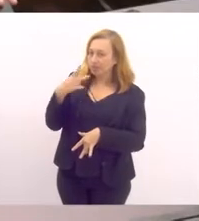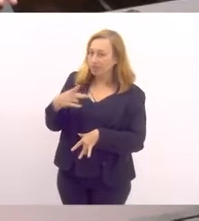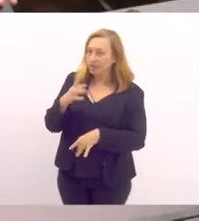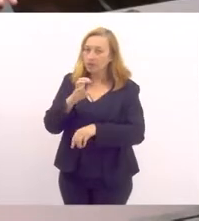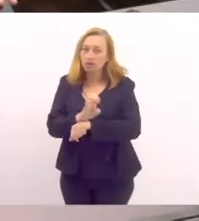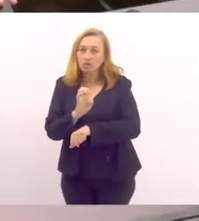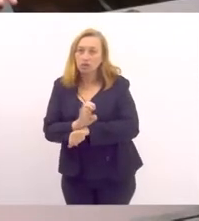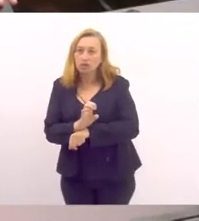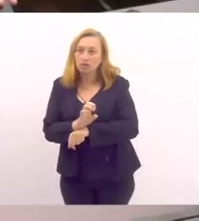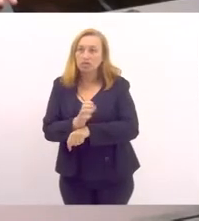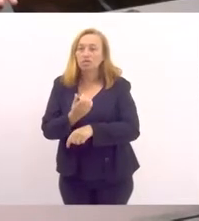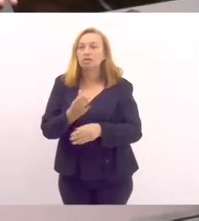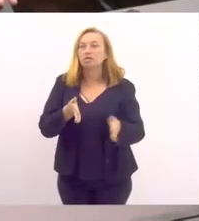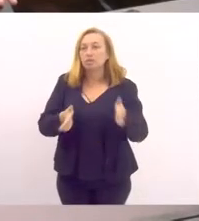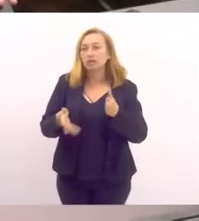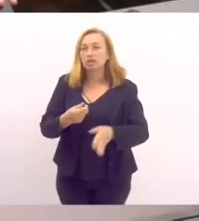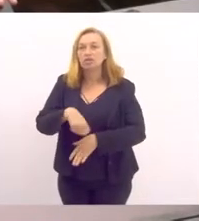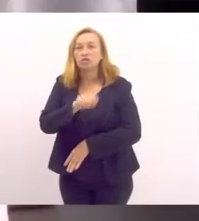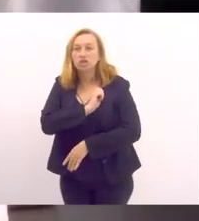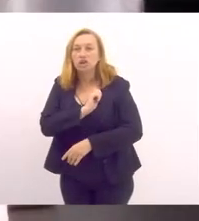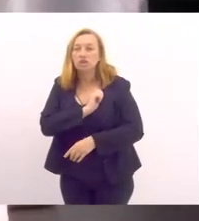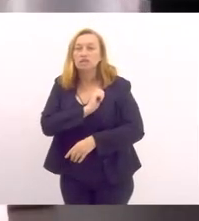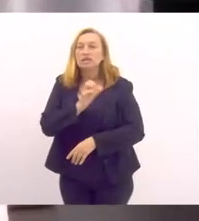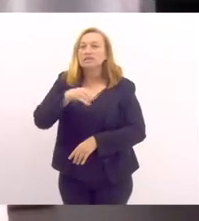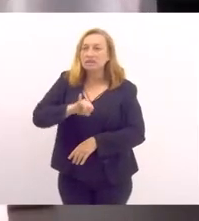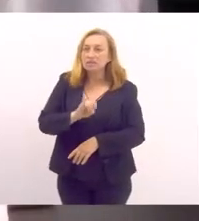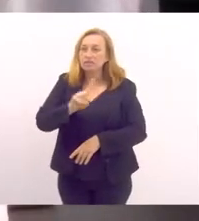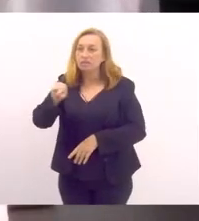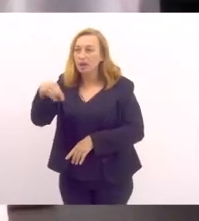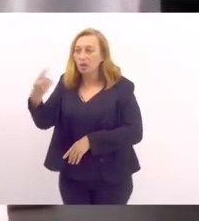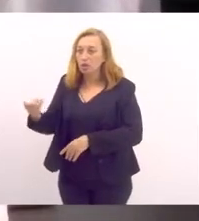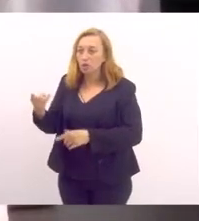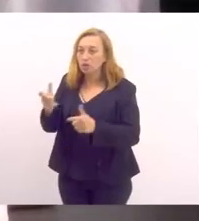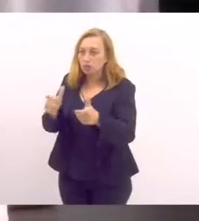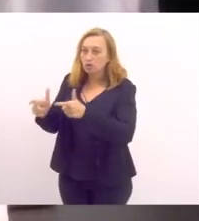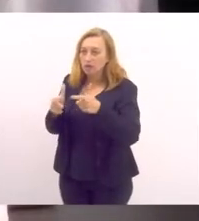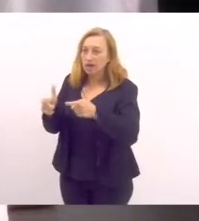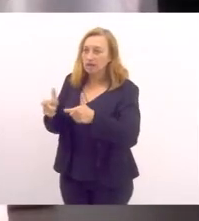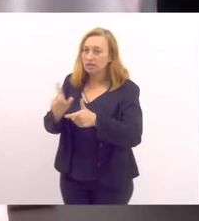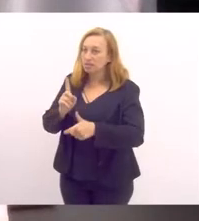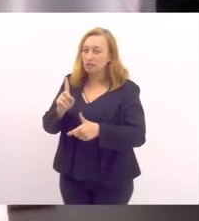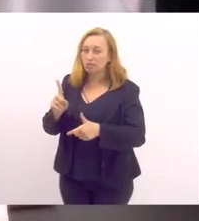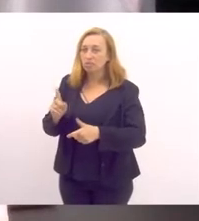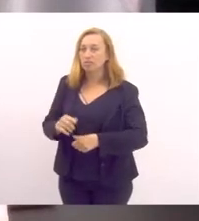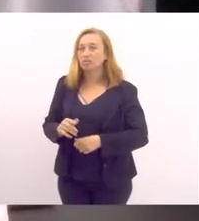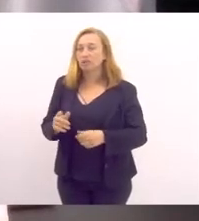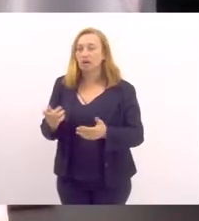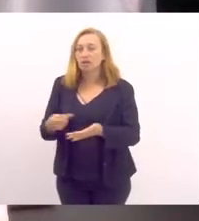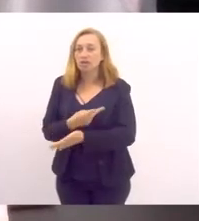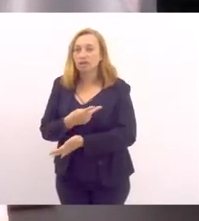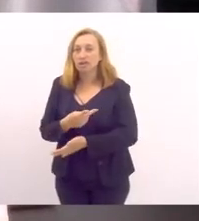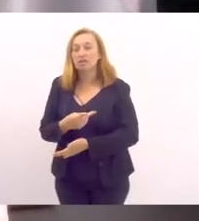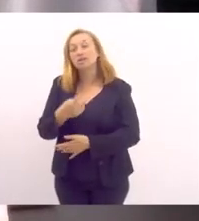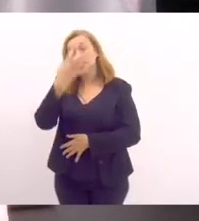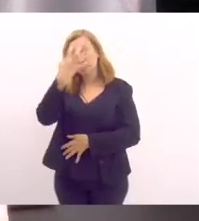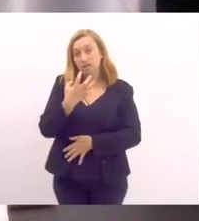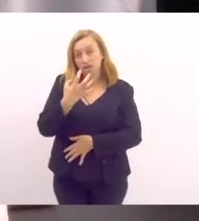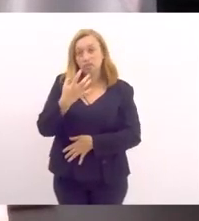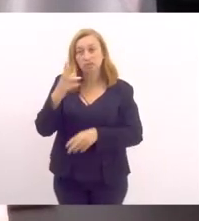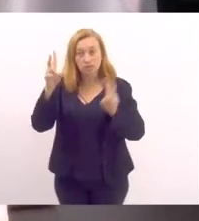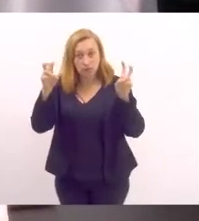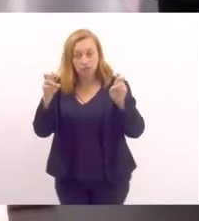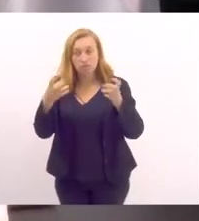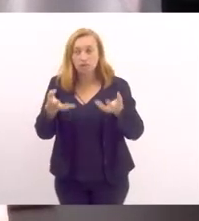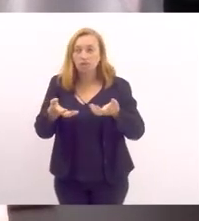está passando por regime de recuperação fiscal se para outros itens não está. É um tema muito sério. E agora eu